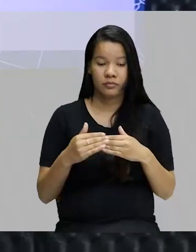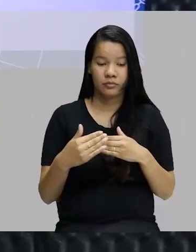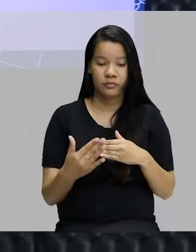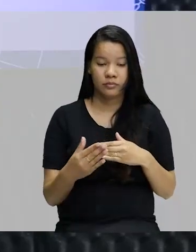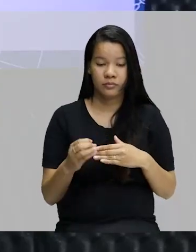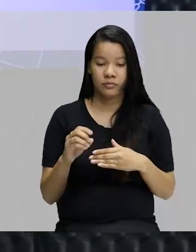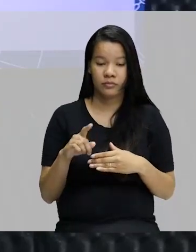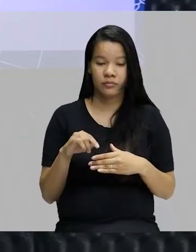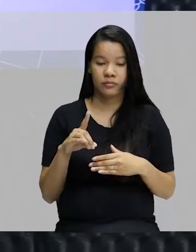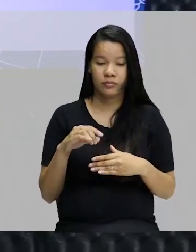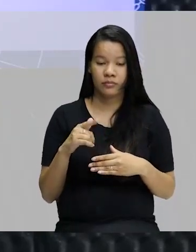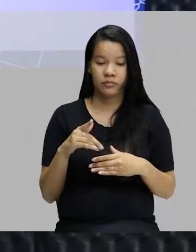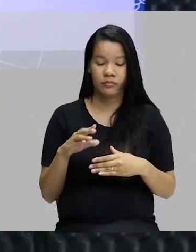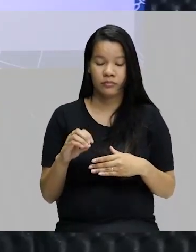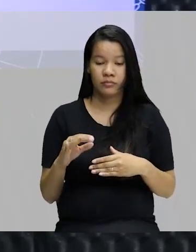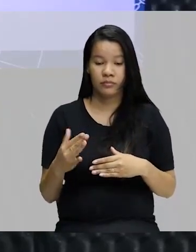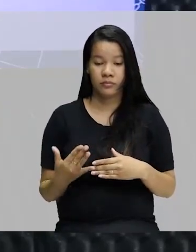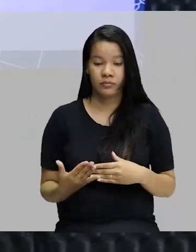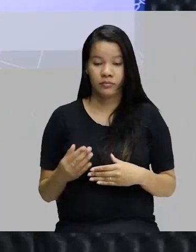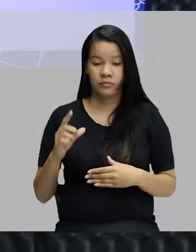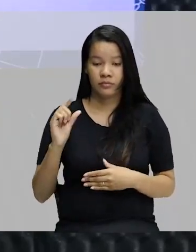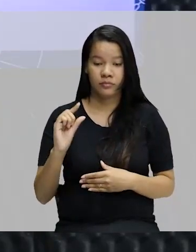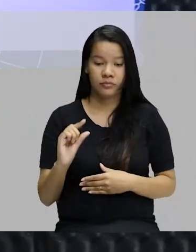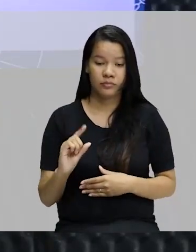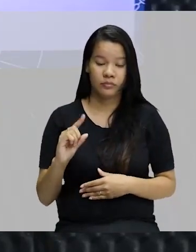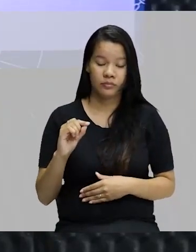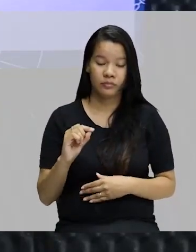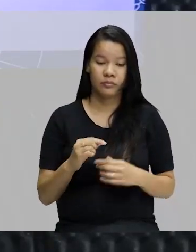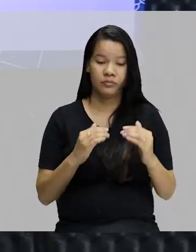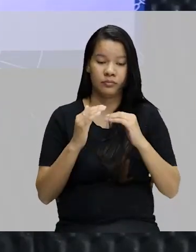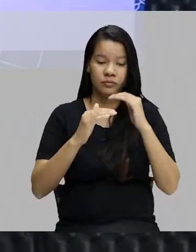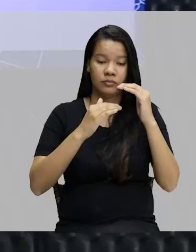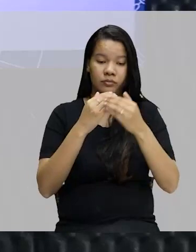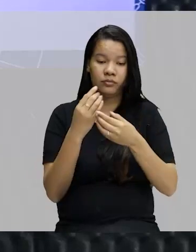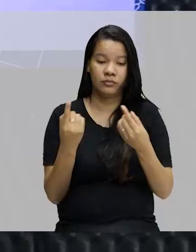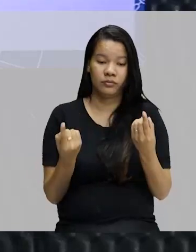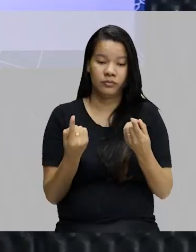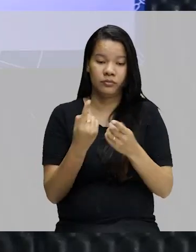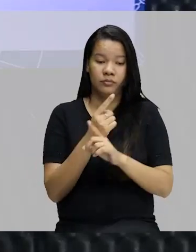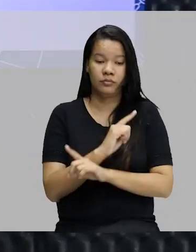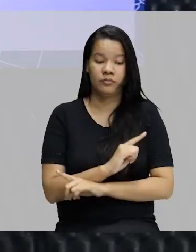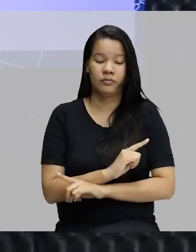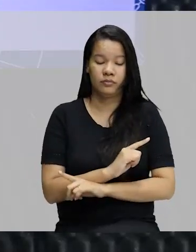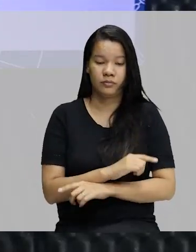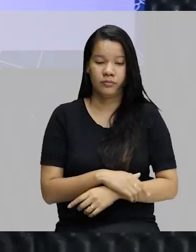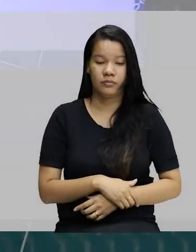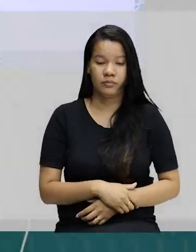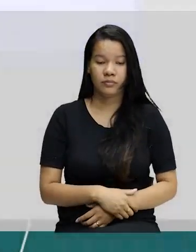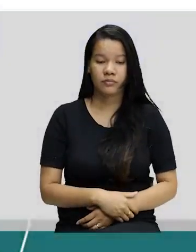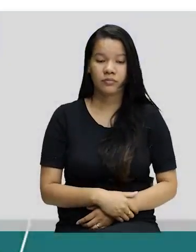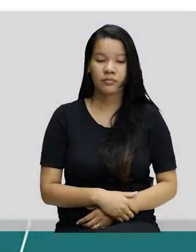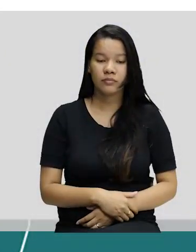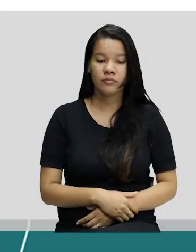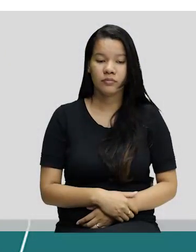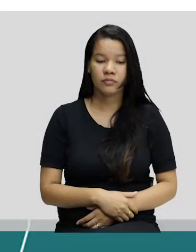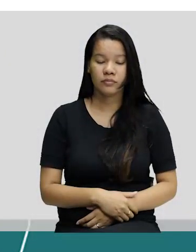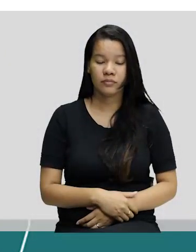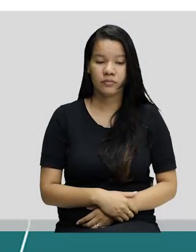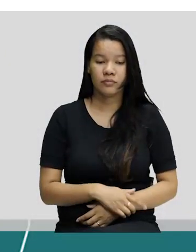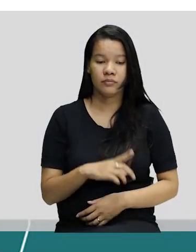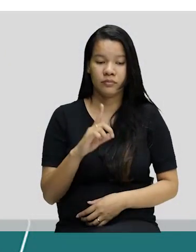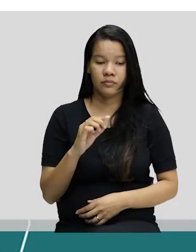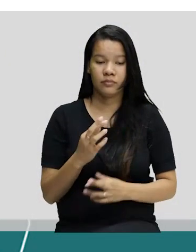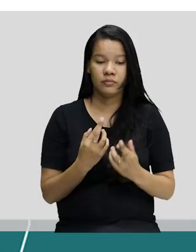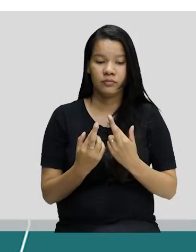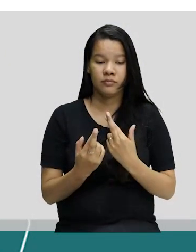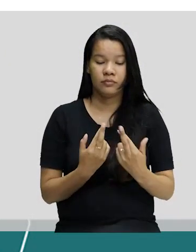oxidação. Então, a redução é o processo inverso da oxidação, certo? A redução é uma